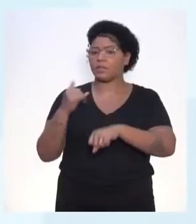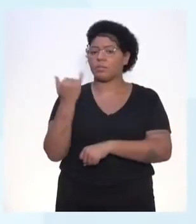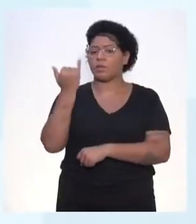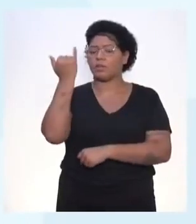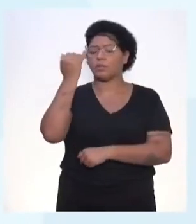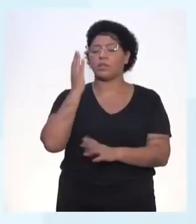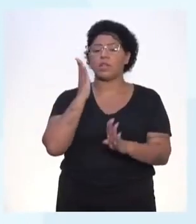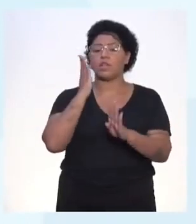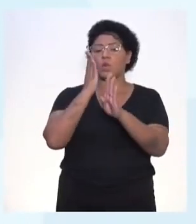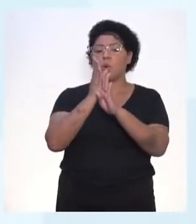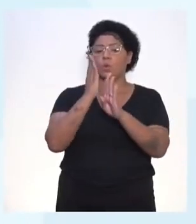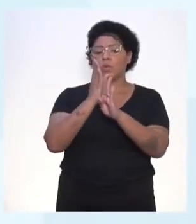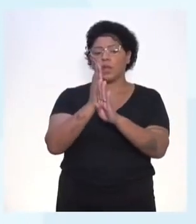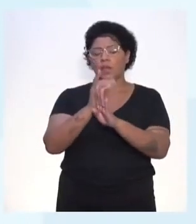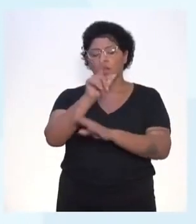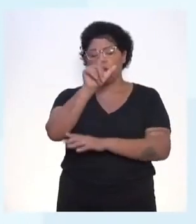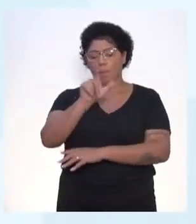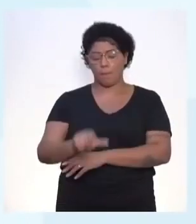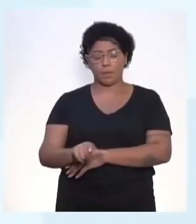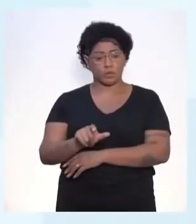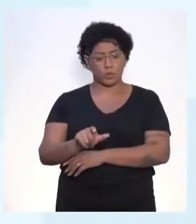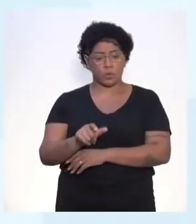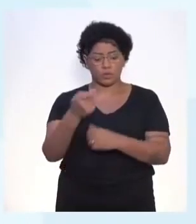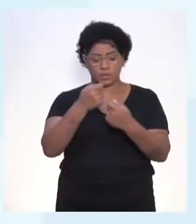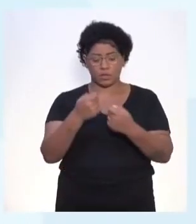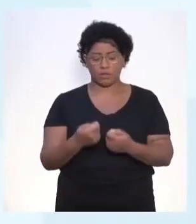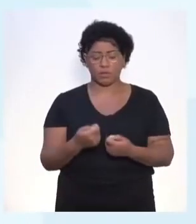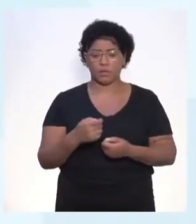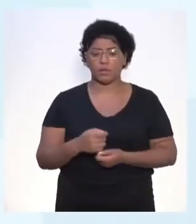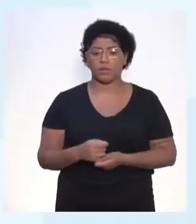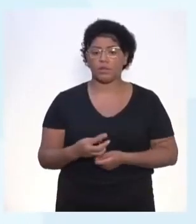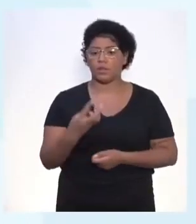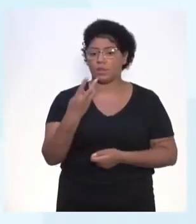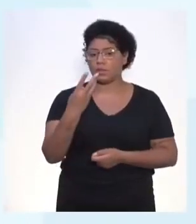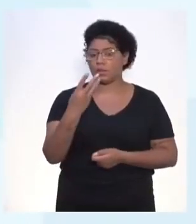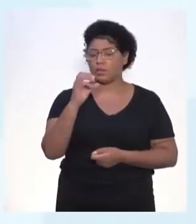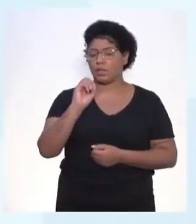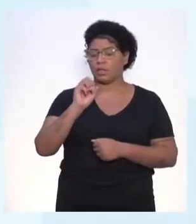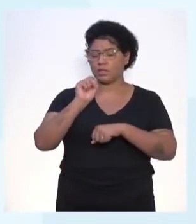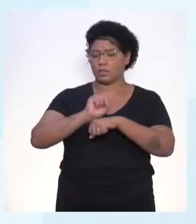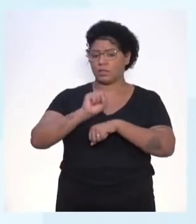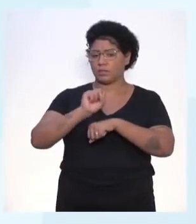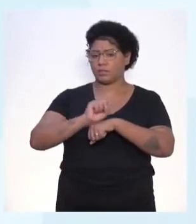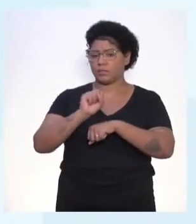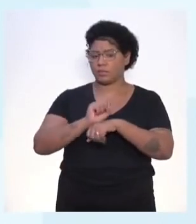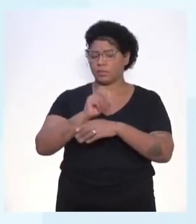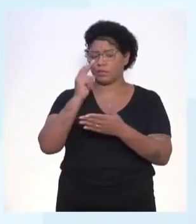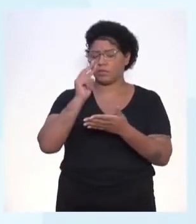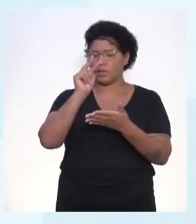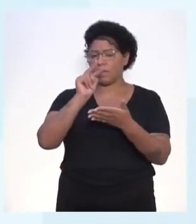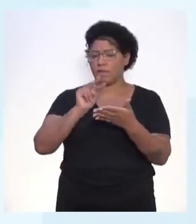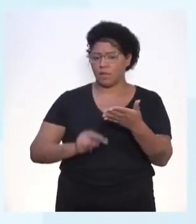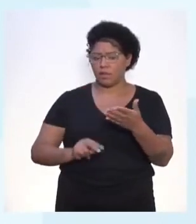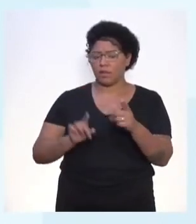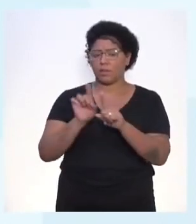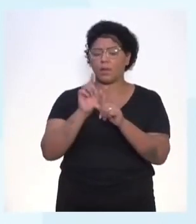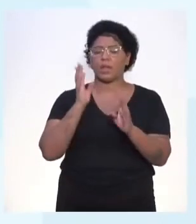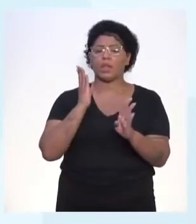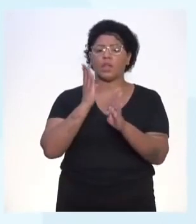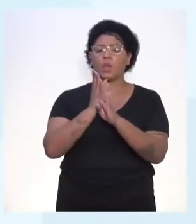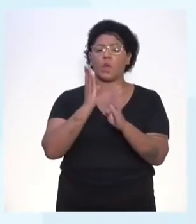pessoa descrita no texto 1? Eu vou dar 30 segundinhos para vocês darem uma lida aí nesse texto e achar algumas